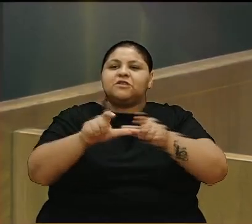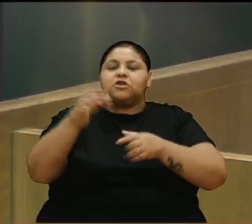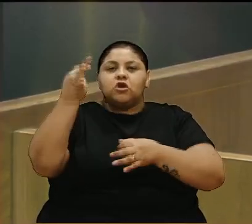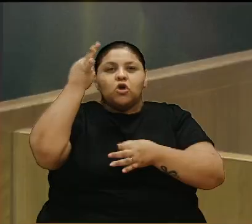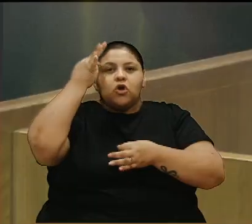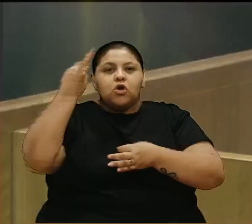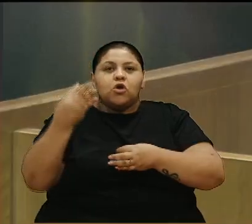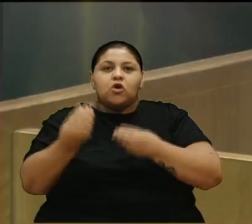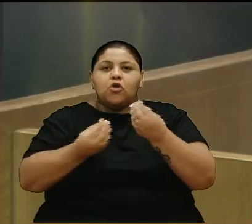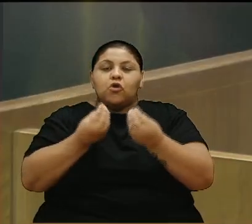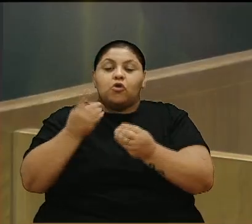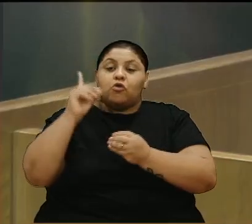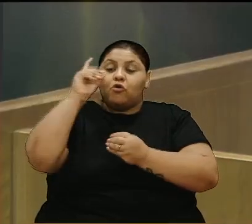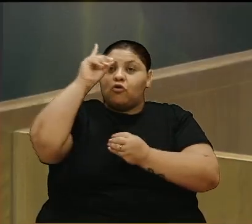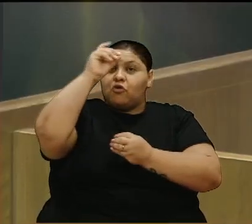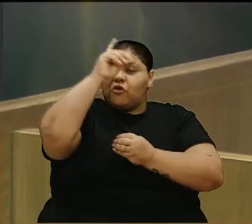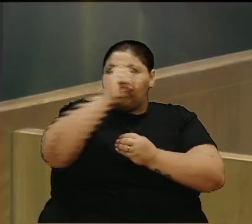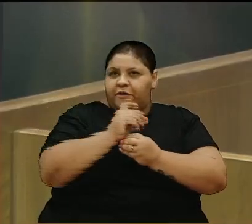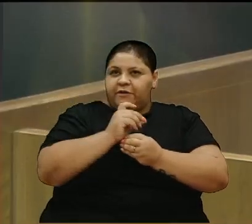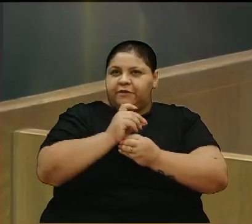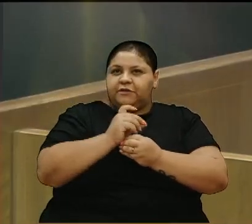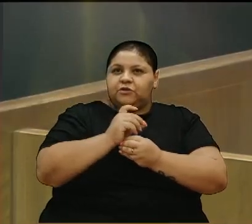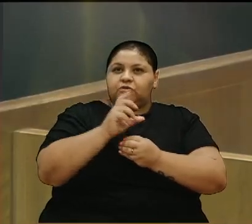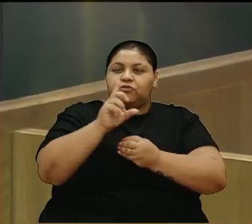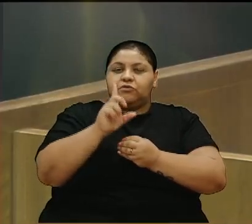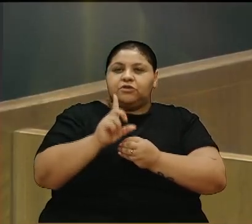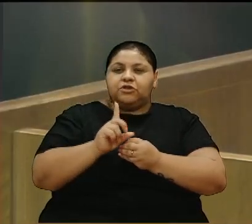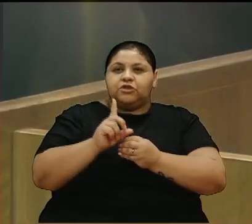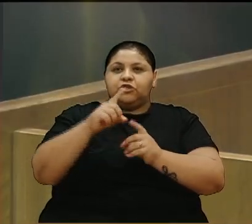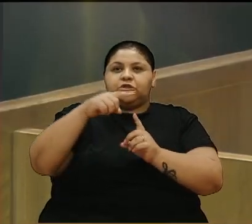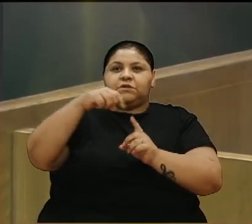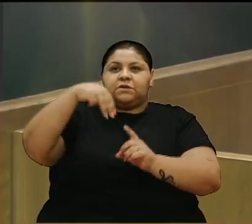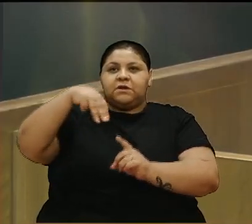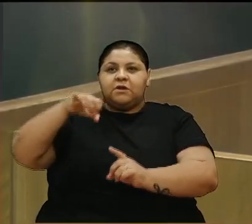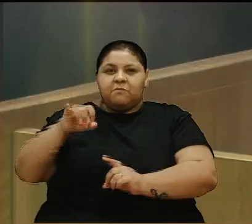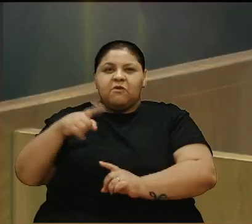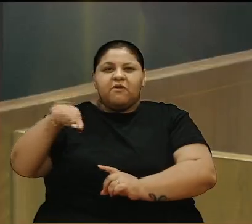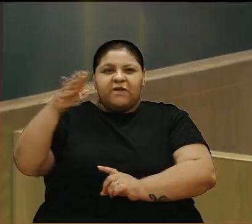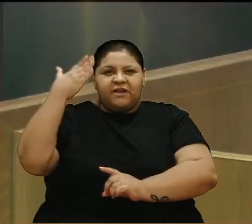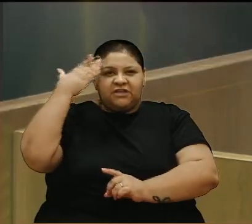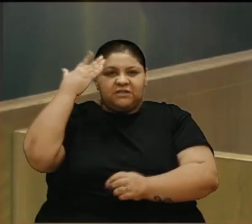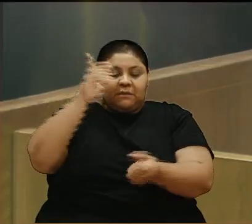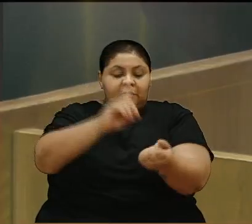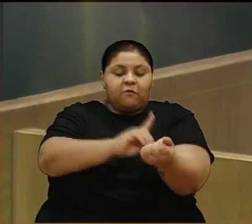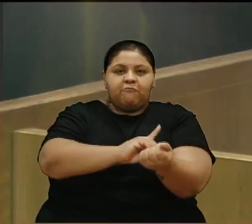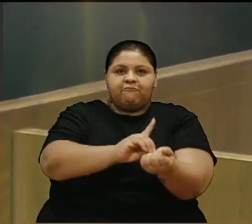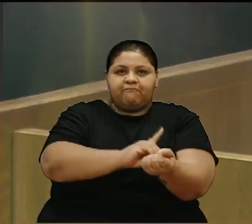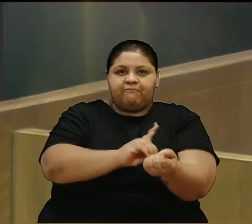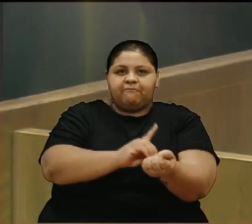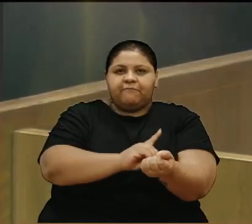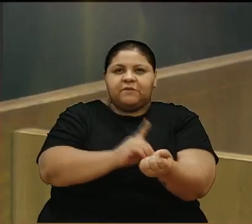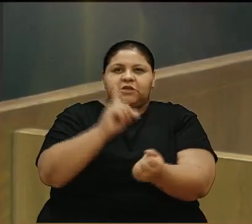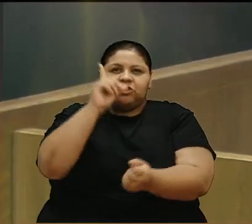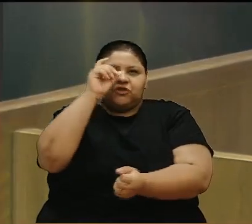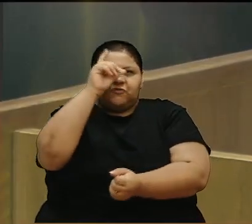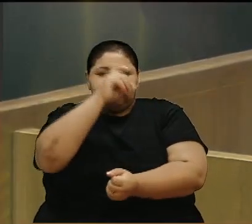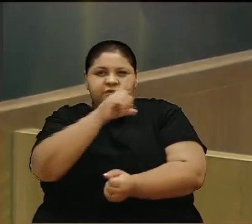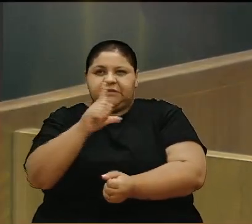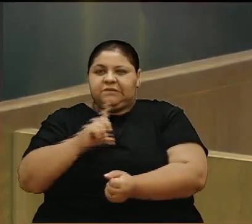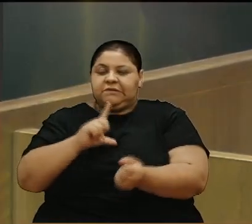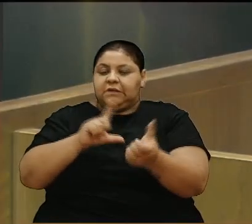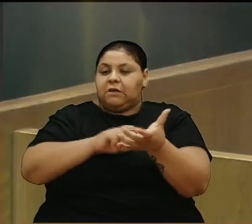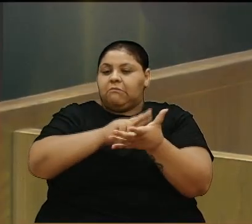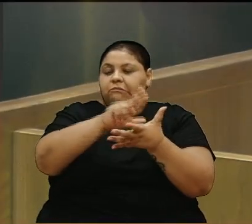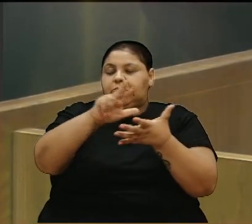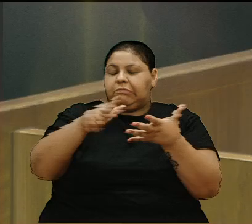as dificuldades das crianças com DM1, porque quando a gente fala de diabetes, a gente sabe que é uma doença bastante complexa, que tem uma série